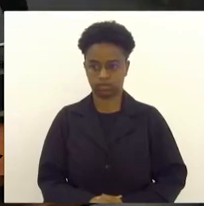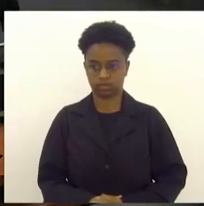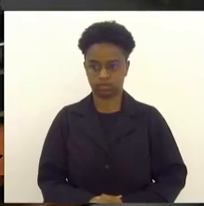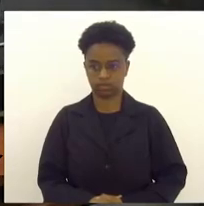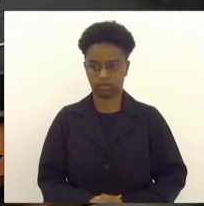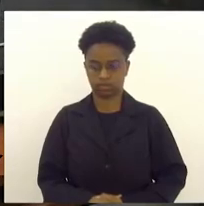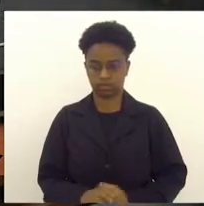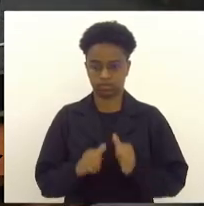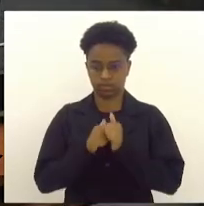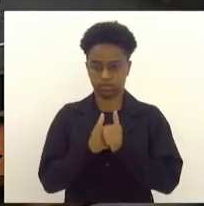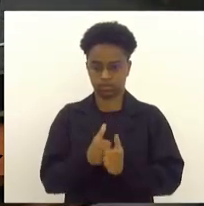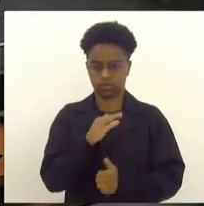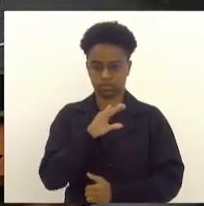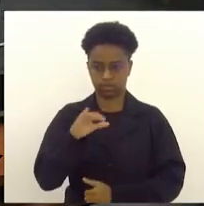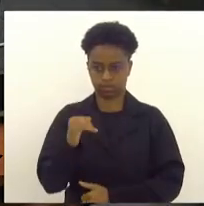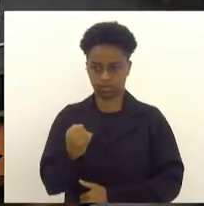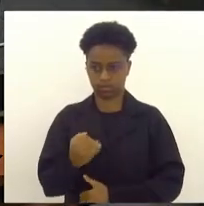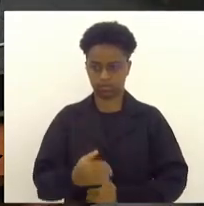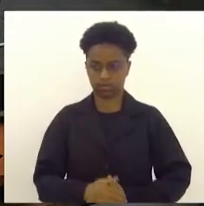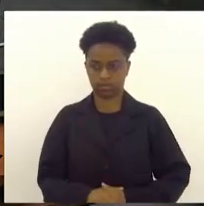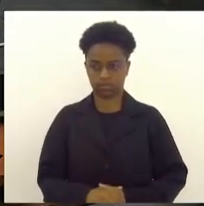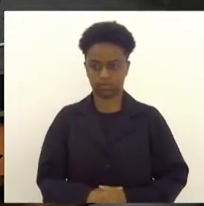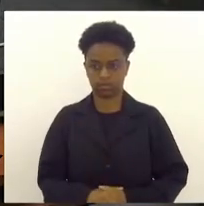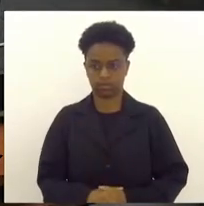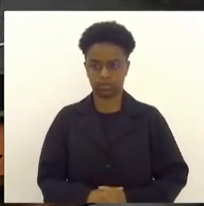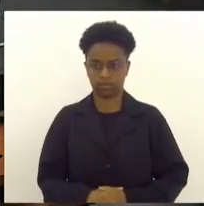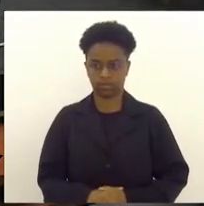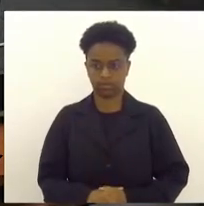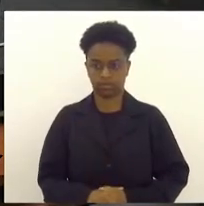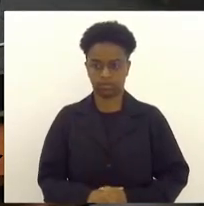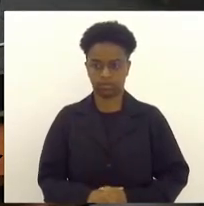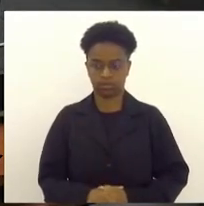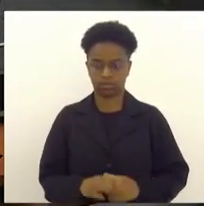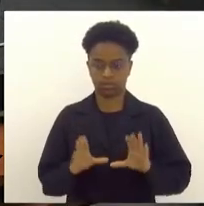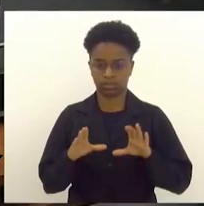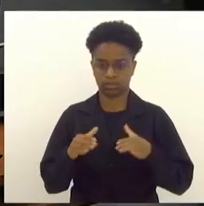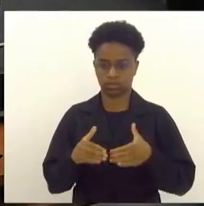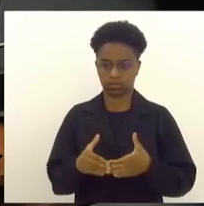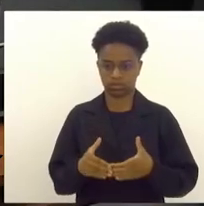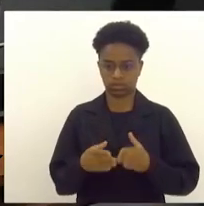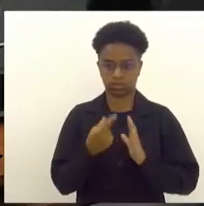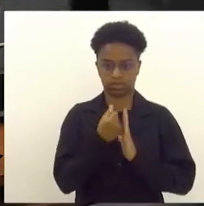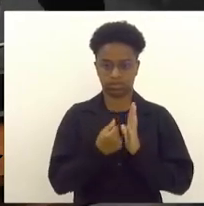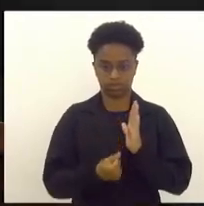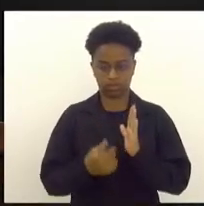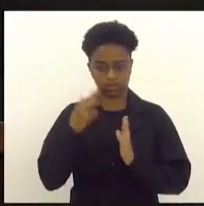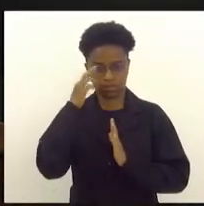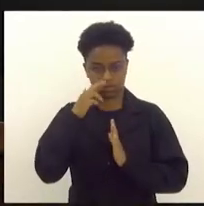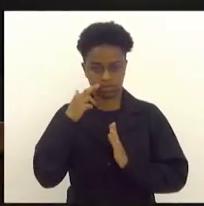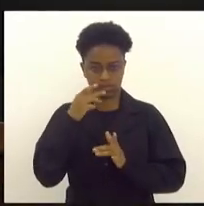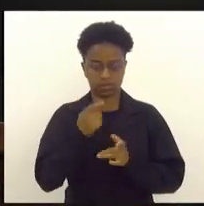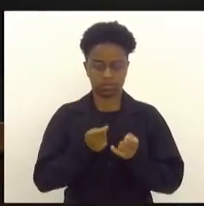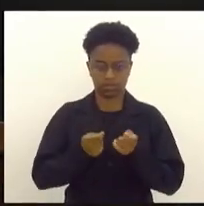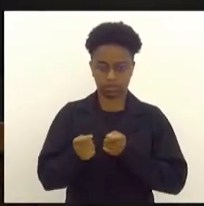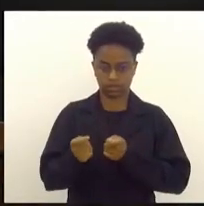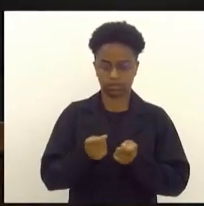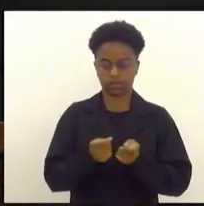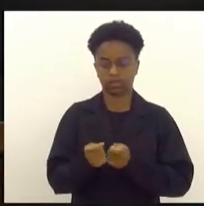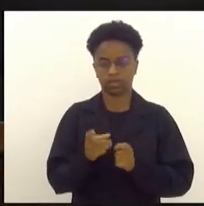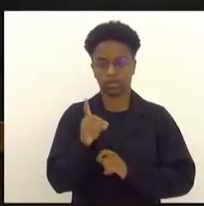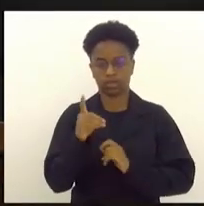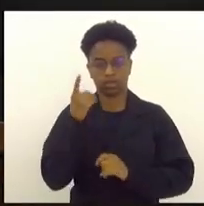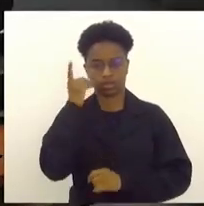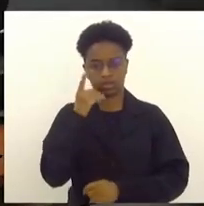acompanha o parecer a ccj presidente obrigado pela comissão de orçamento Finanças fiscalização financeira e controle Deputado